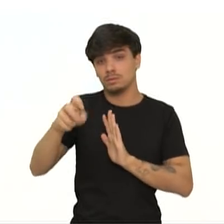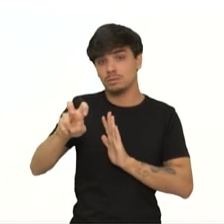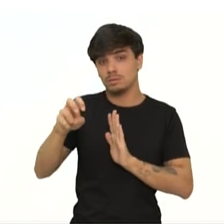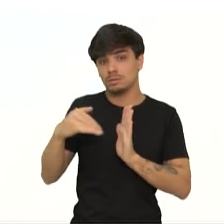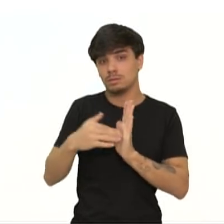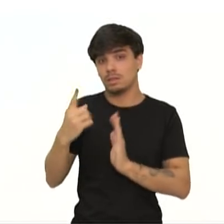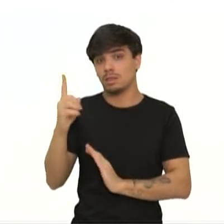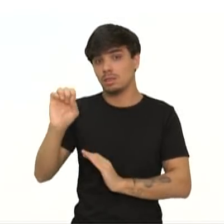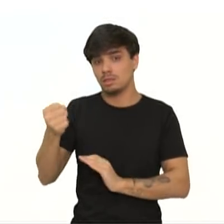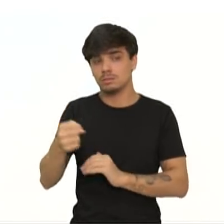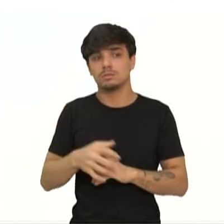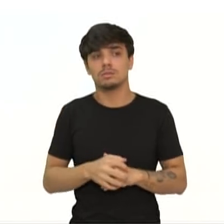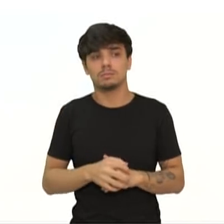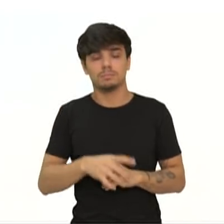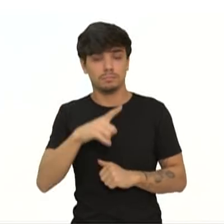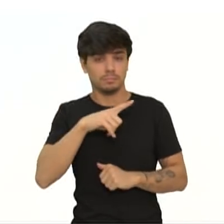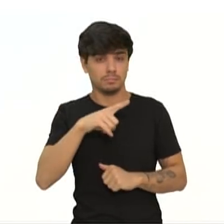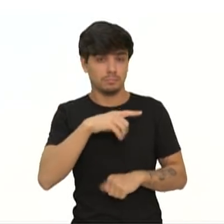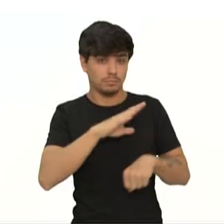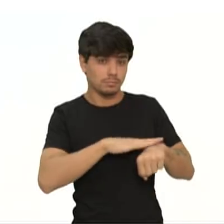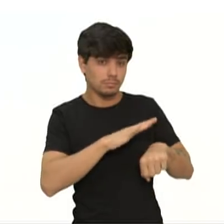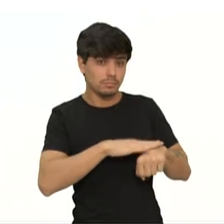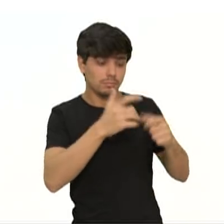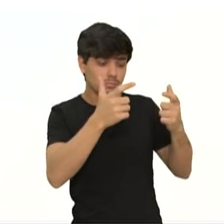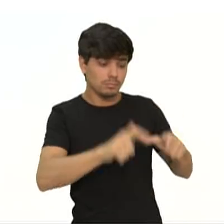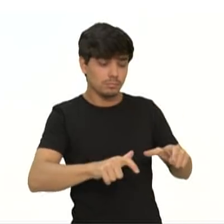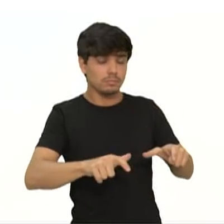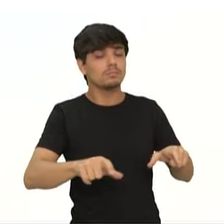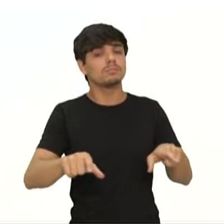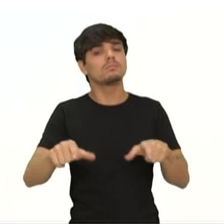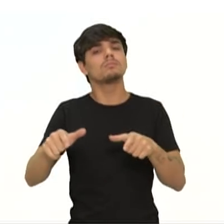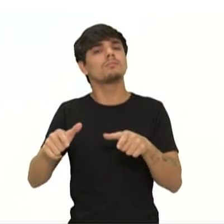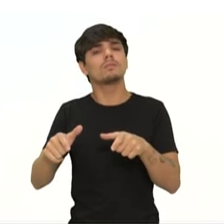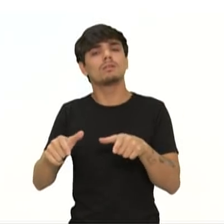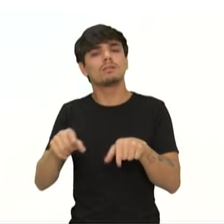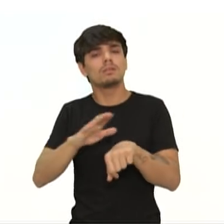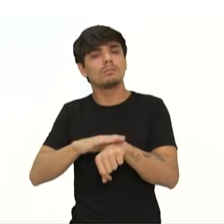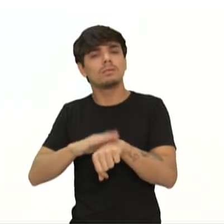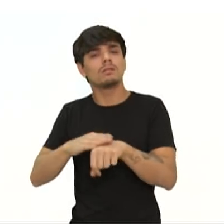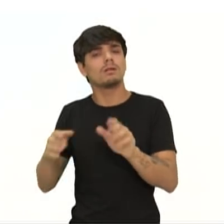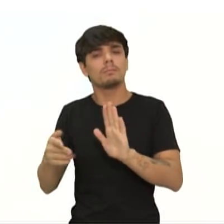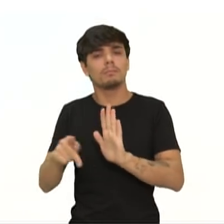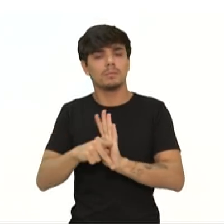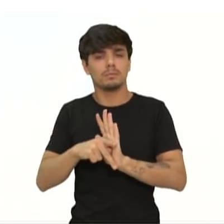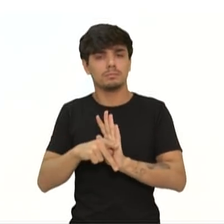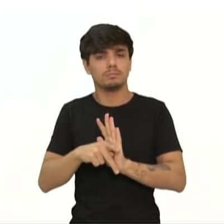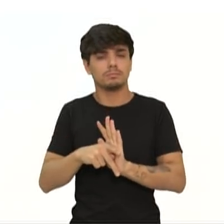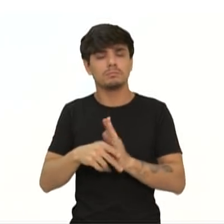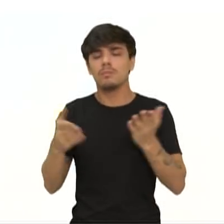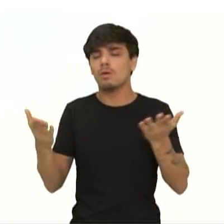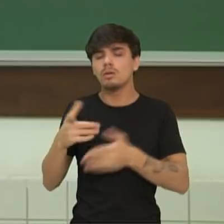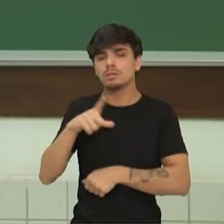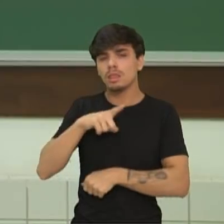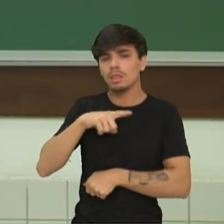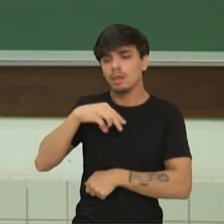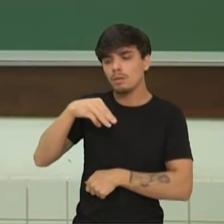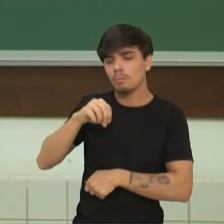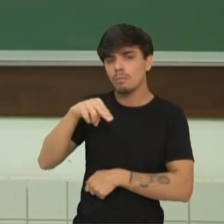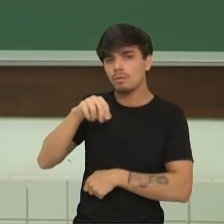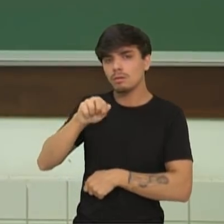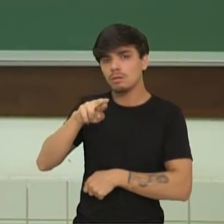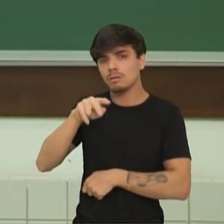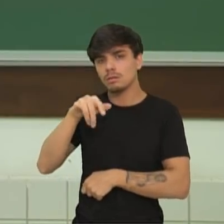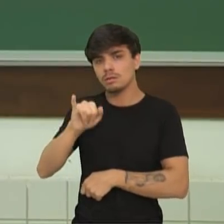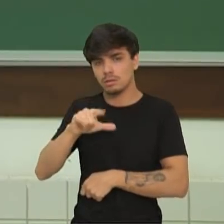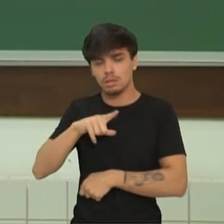teve tempo e lugar definidos. Professora, mas existem monarquias hoje? Existem, só que elas são um